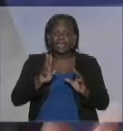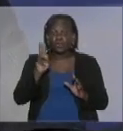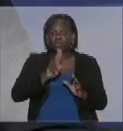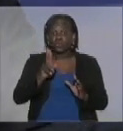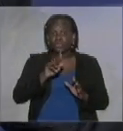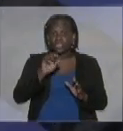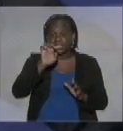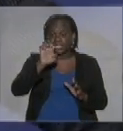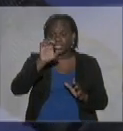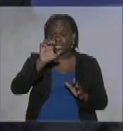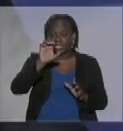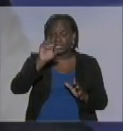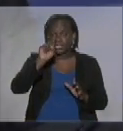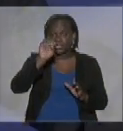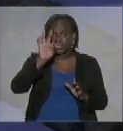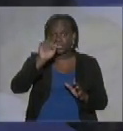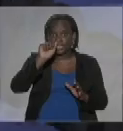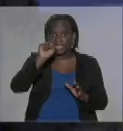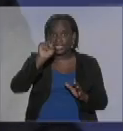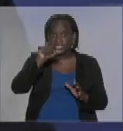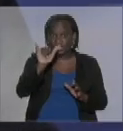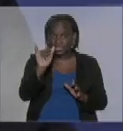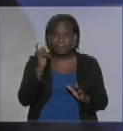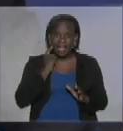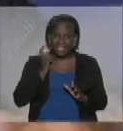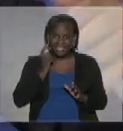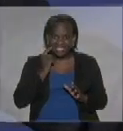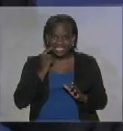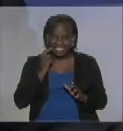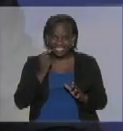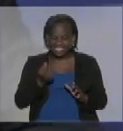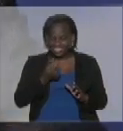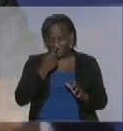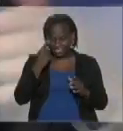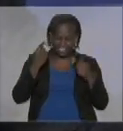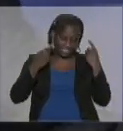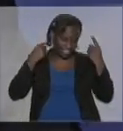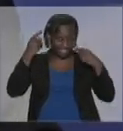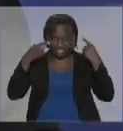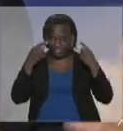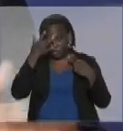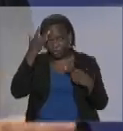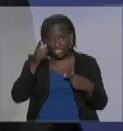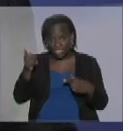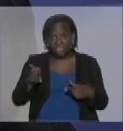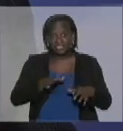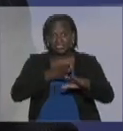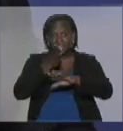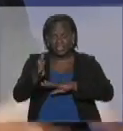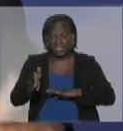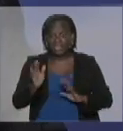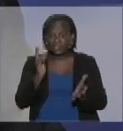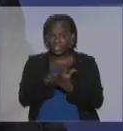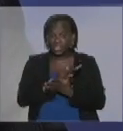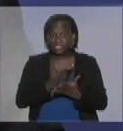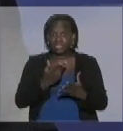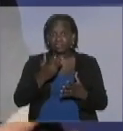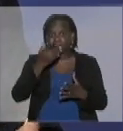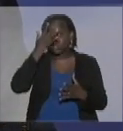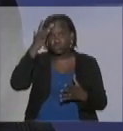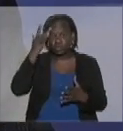é o consumo do êxtase, que é a balinha, e as pessoas estão ali. E muitas vezes